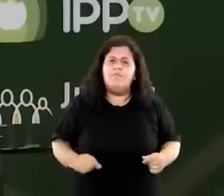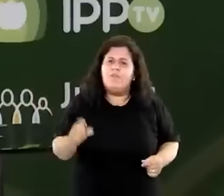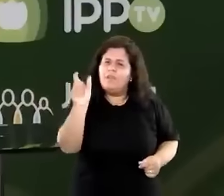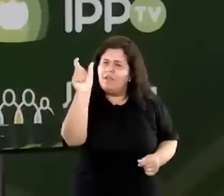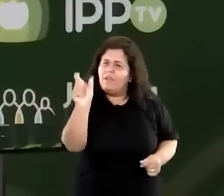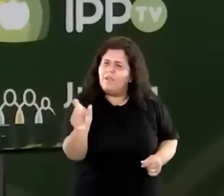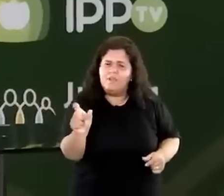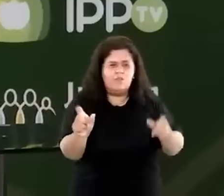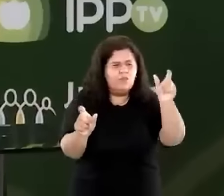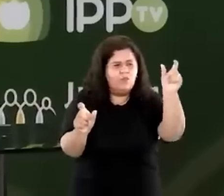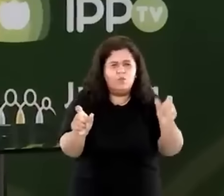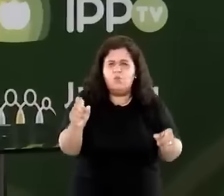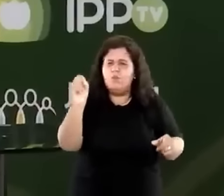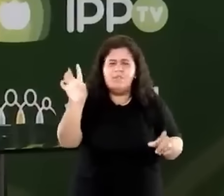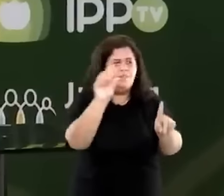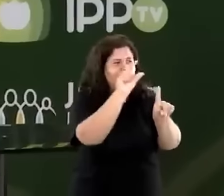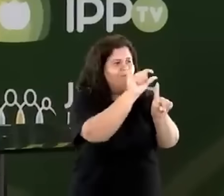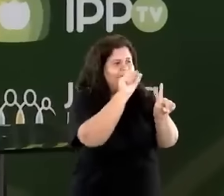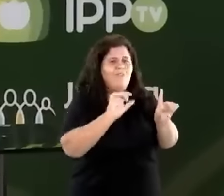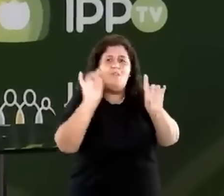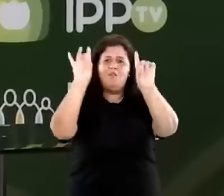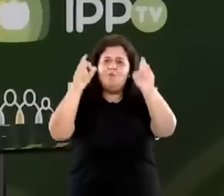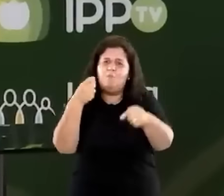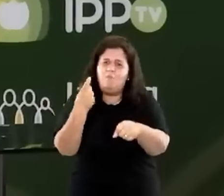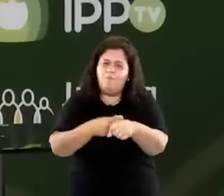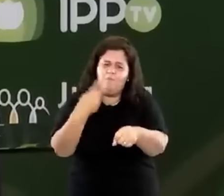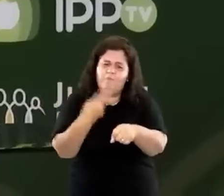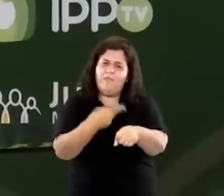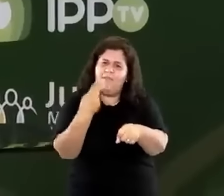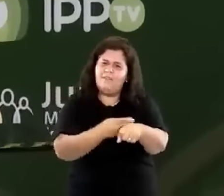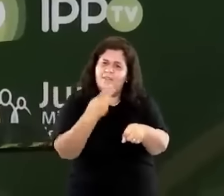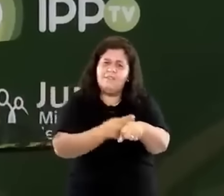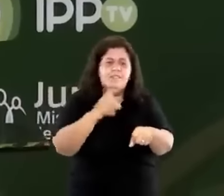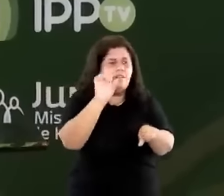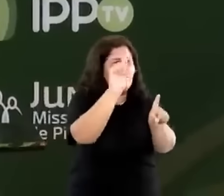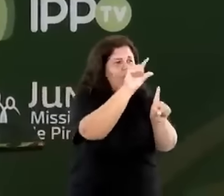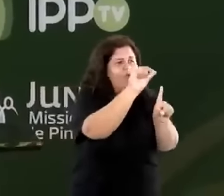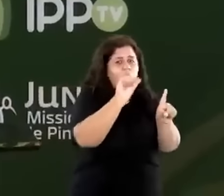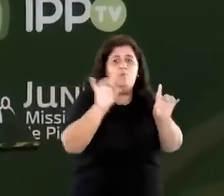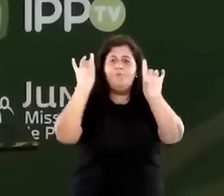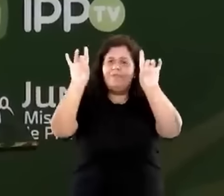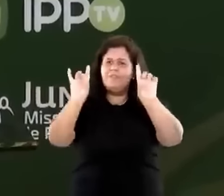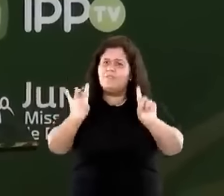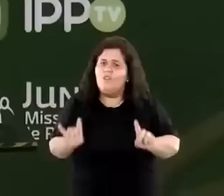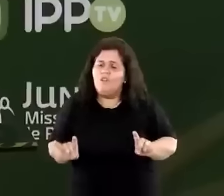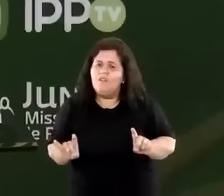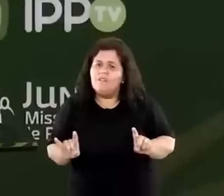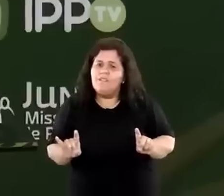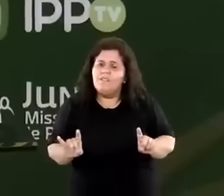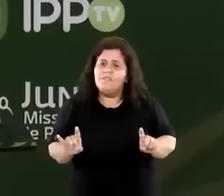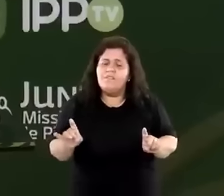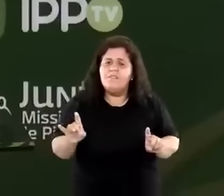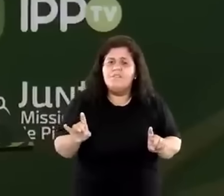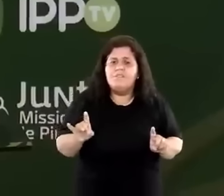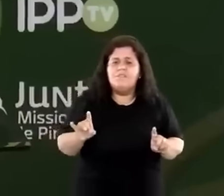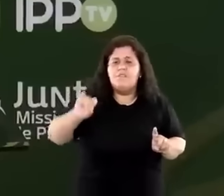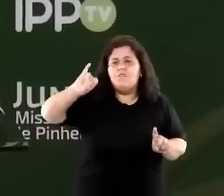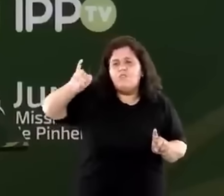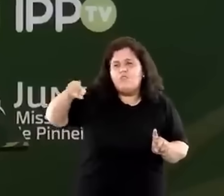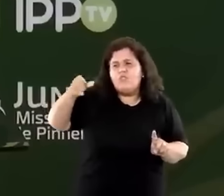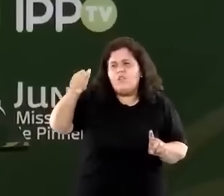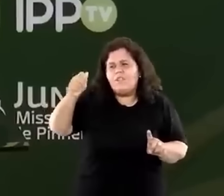duas pedras preciosas ele pega o Jaspe conforme o versículo de número